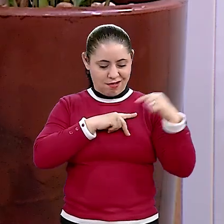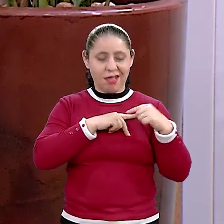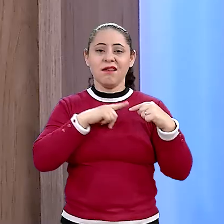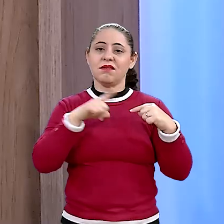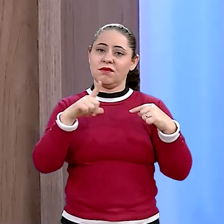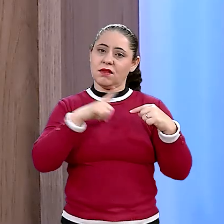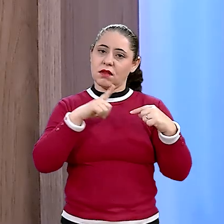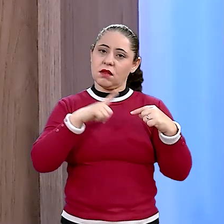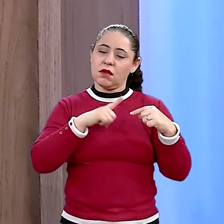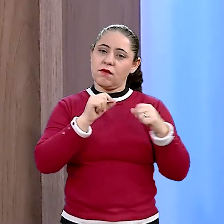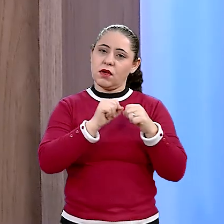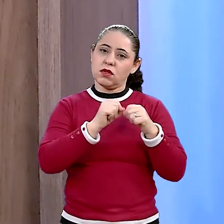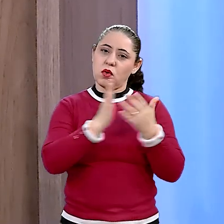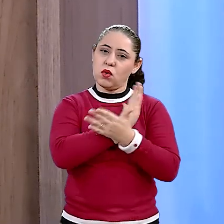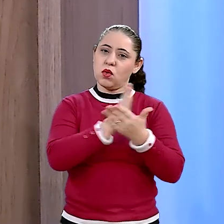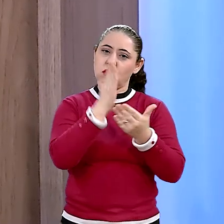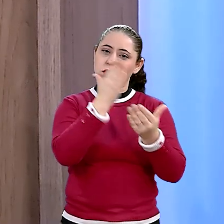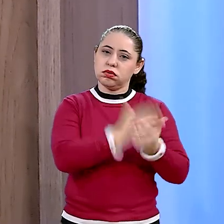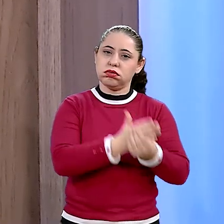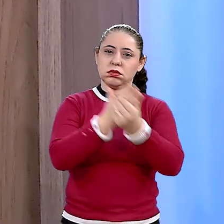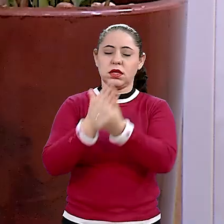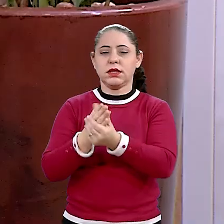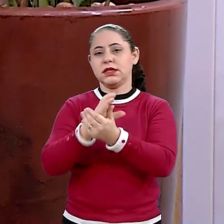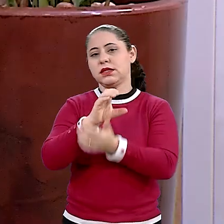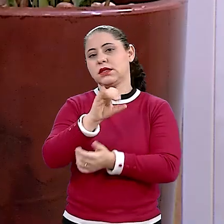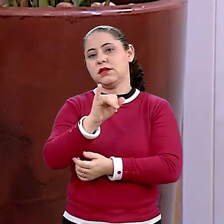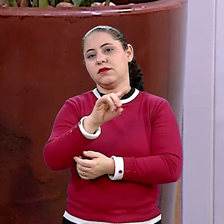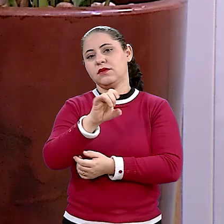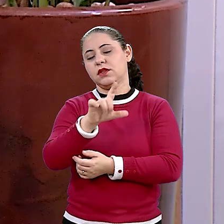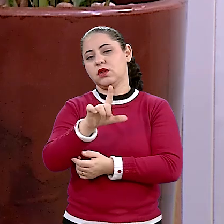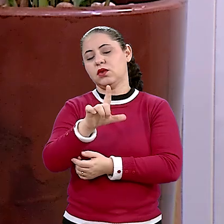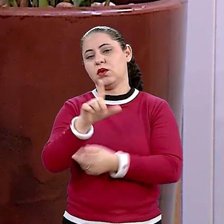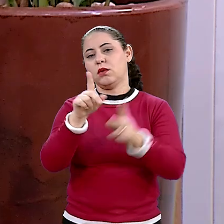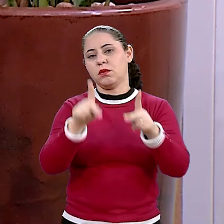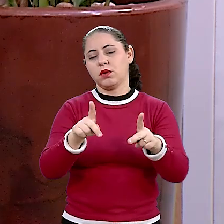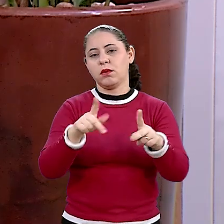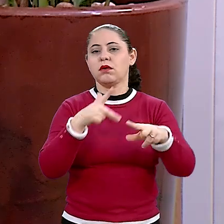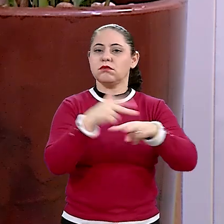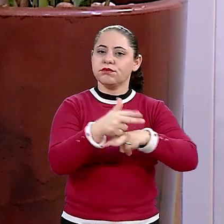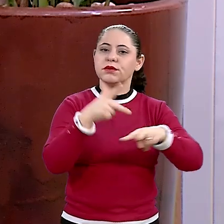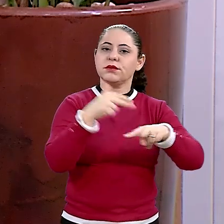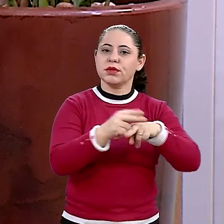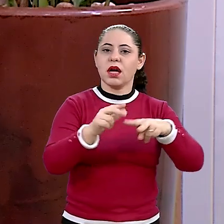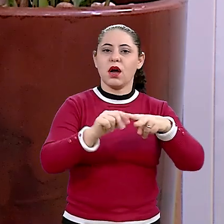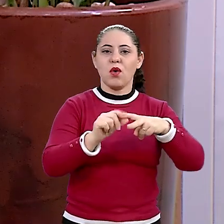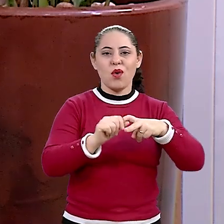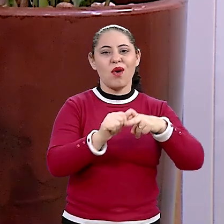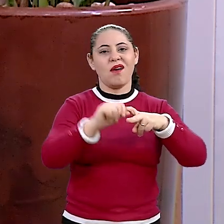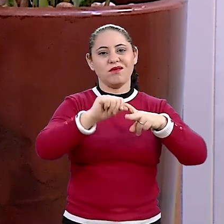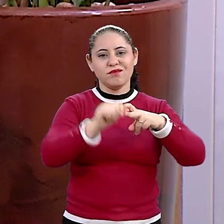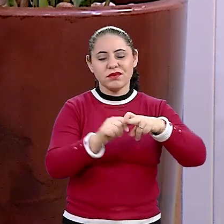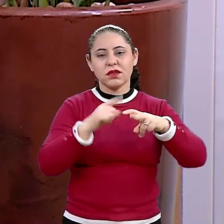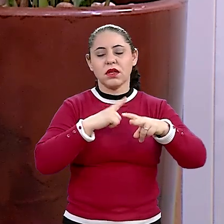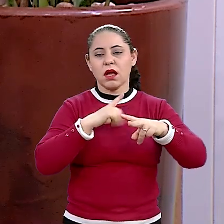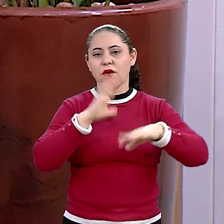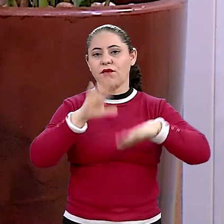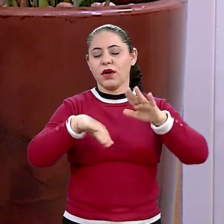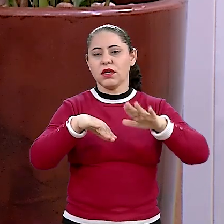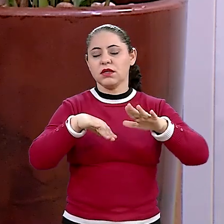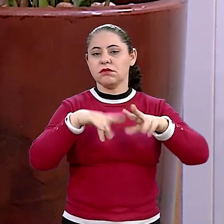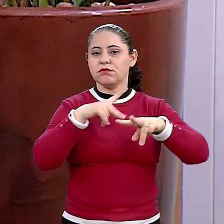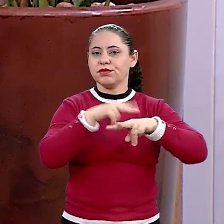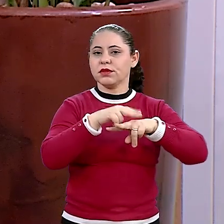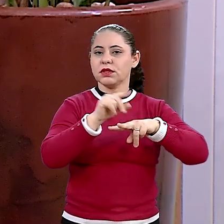quadro, moveu uma série de ações civis públicas, principalmente no caso das cirurgias ortopédicas. Tem casos de cirurgia